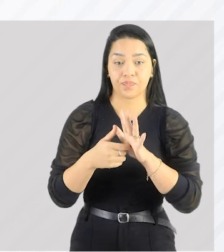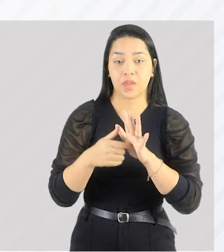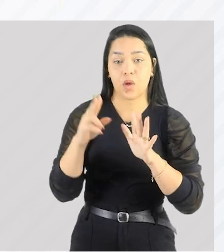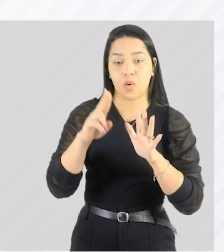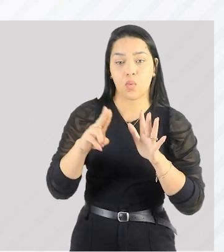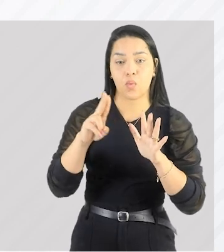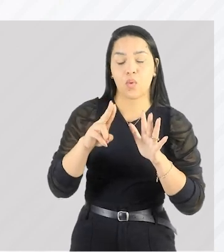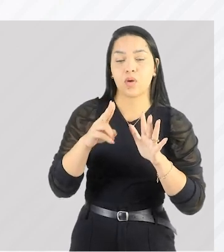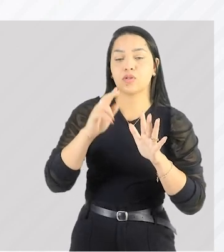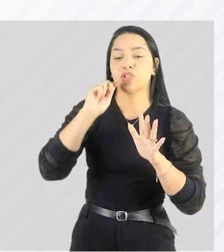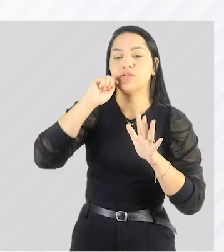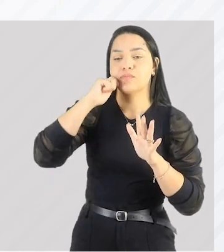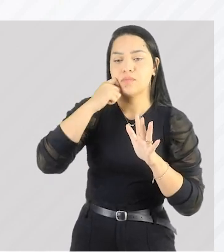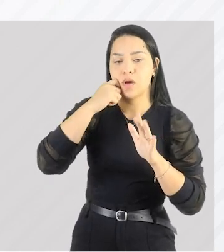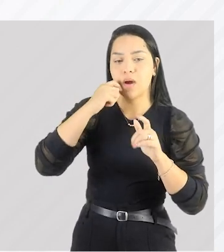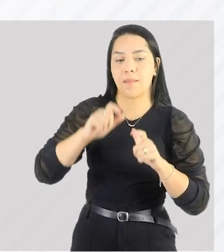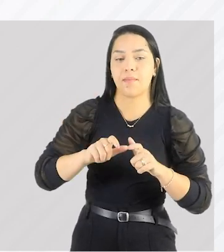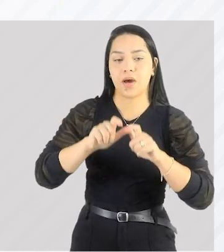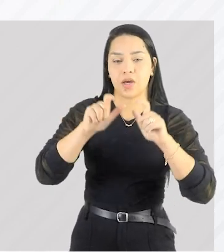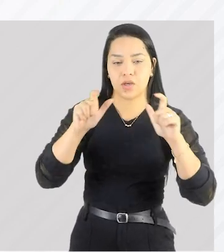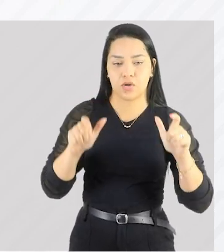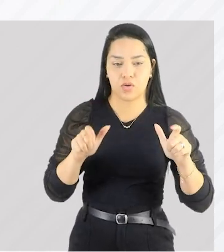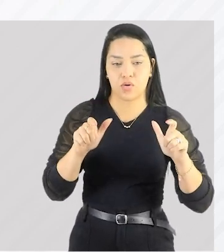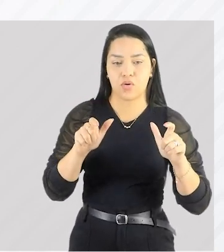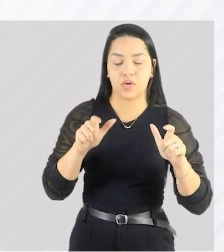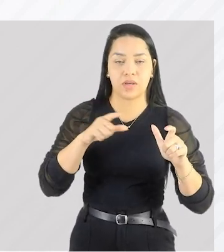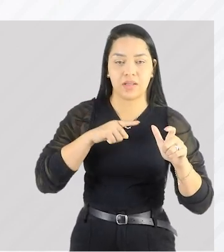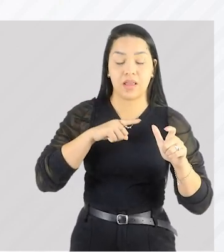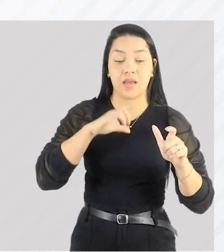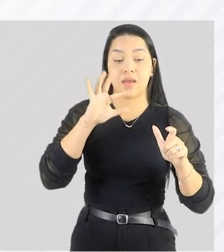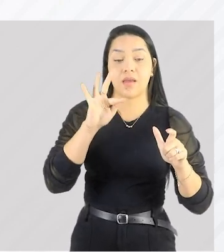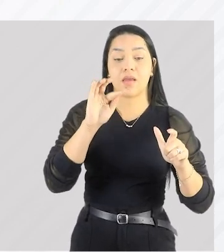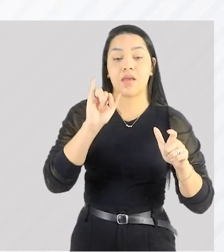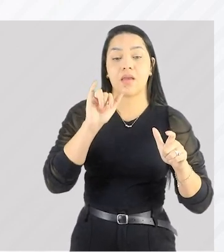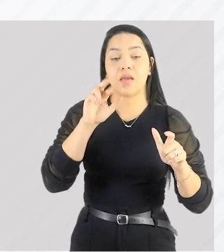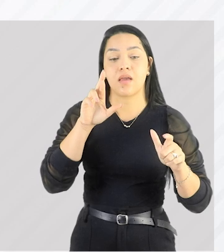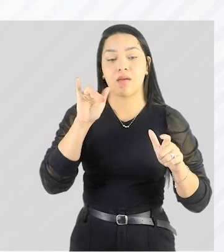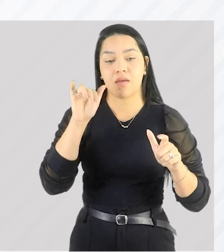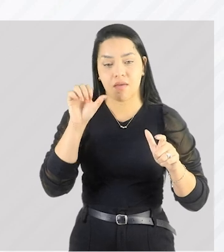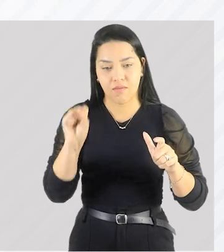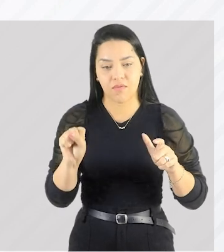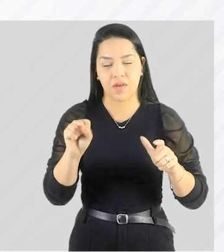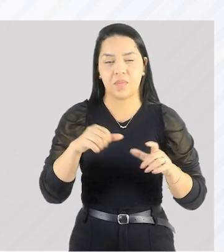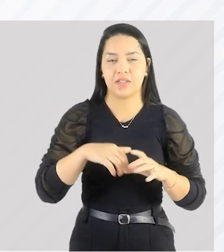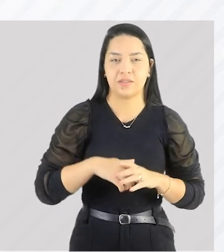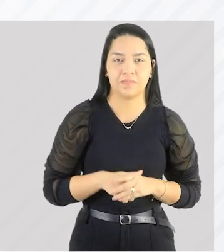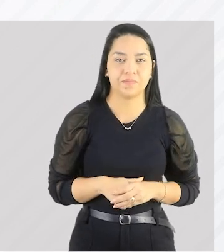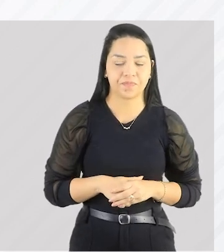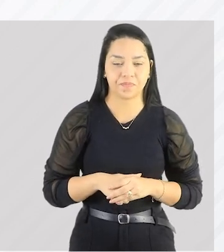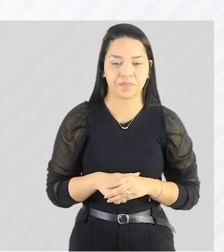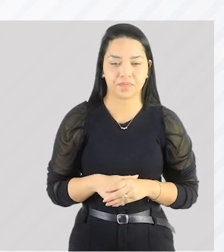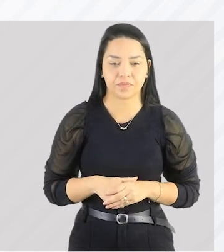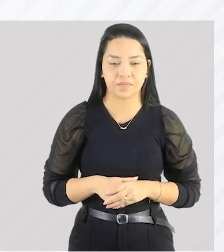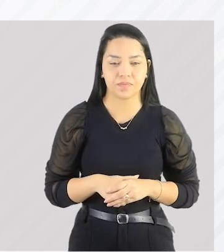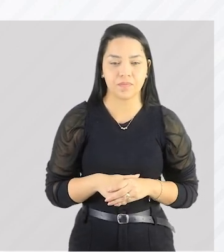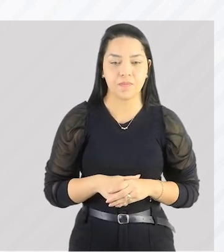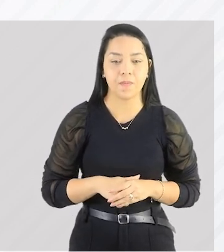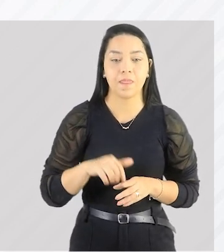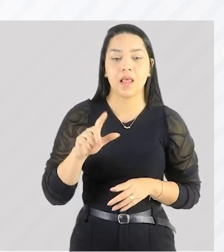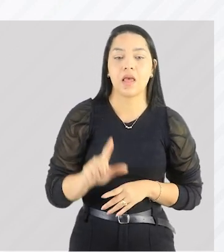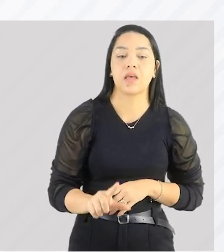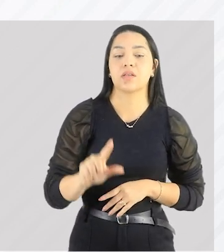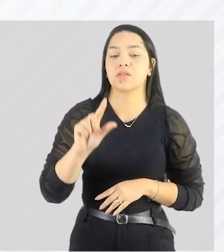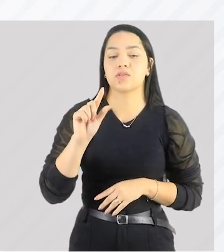Recomenda-se a ingestão do pão que possui a maior concentração de fibra,